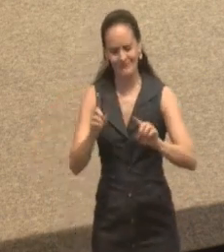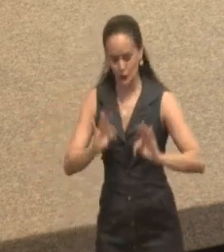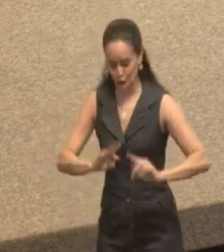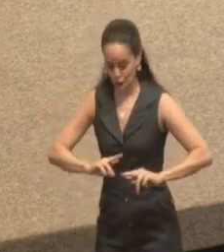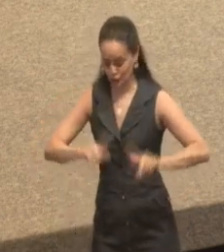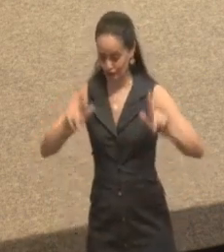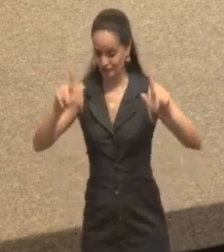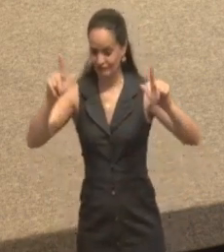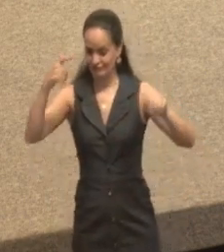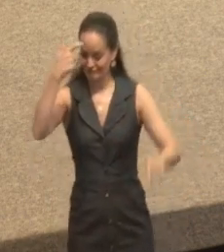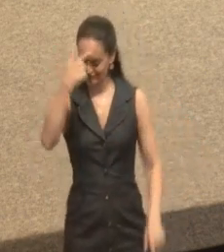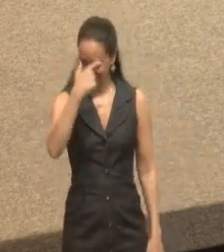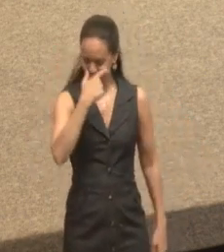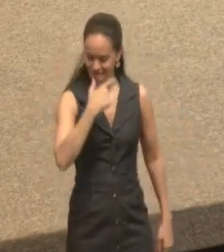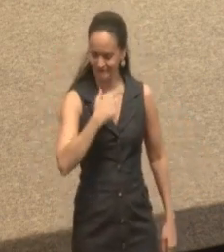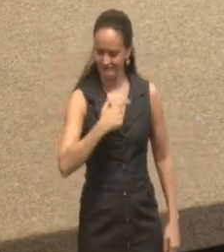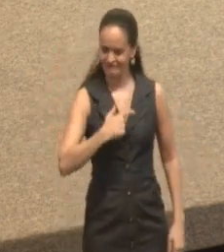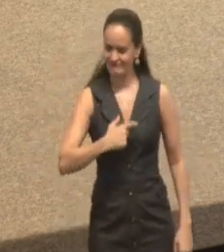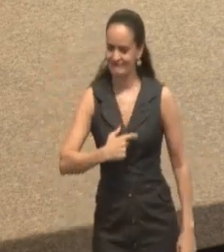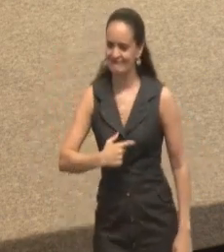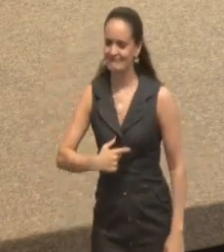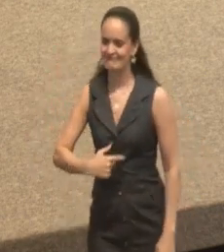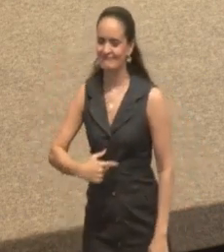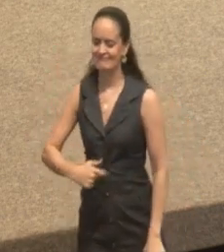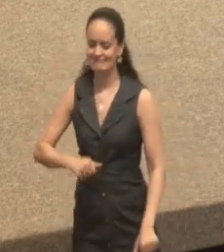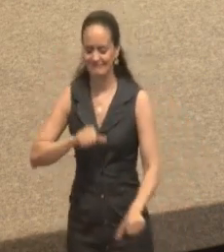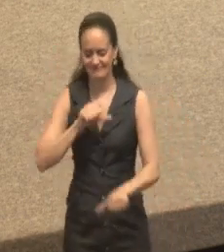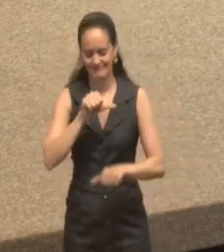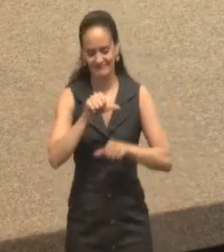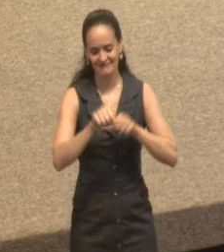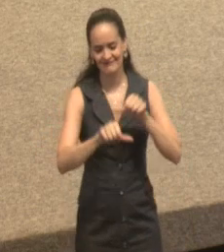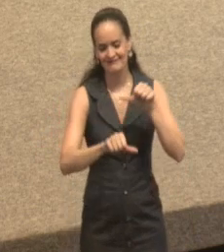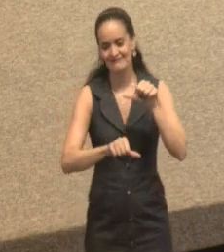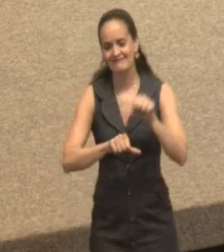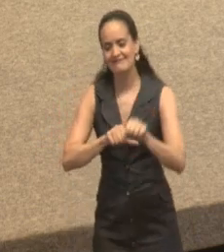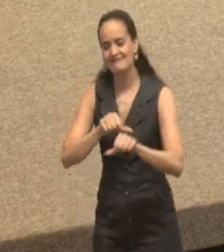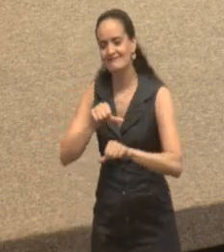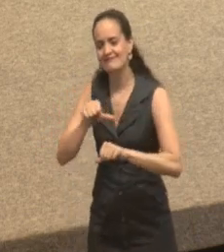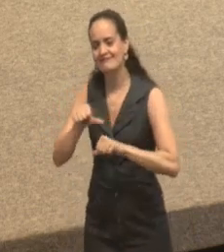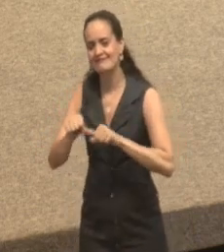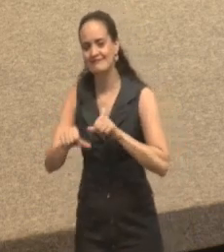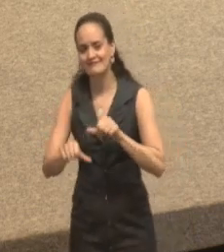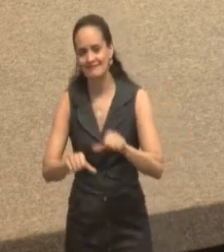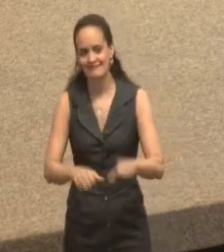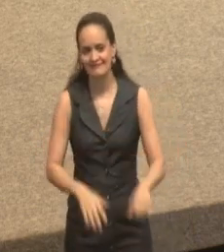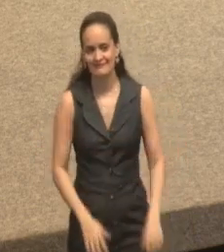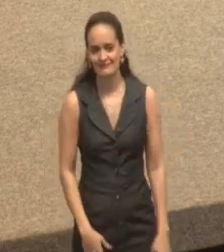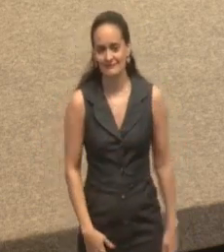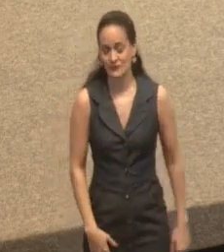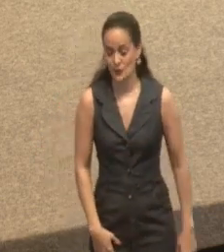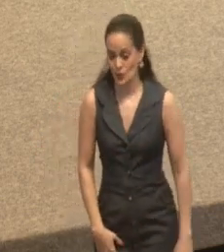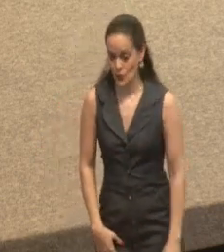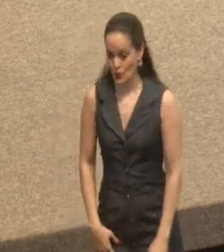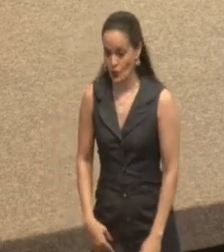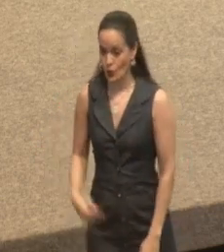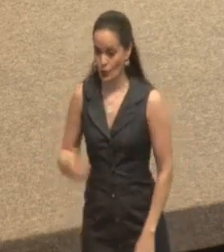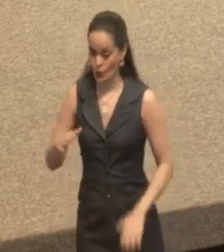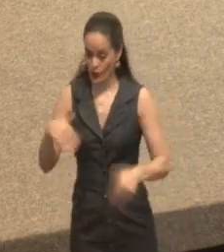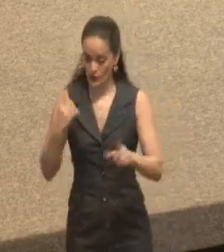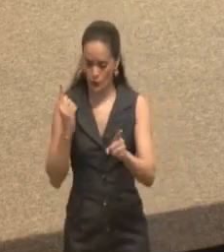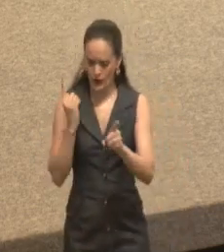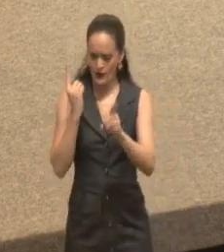tudo em mim mudou. quando